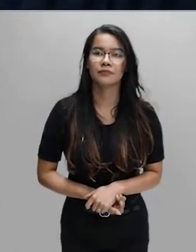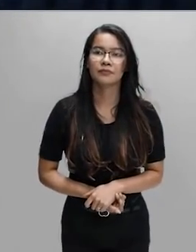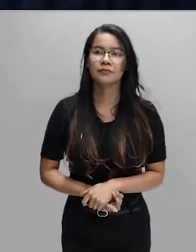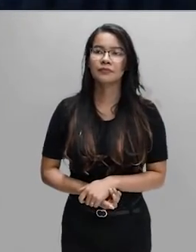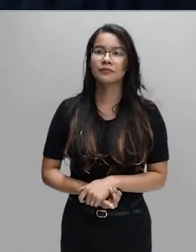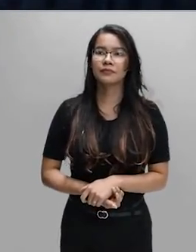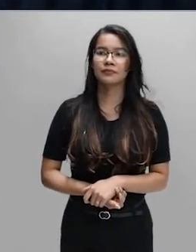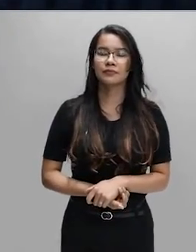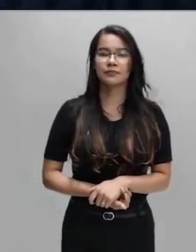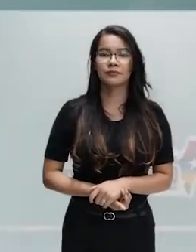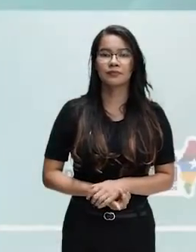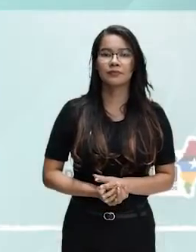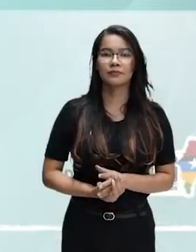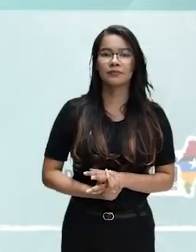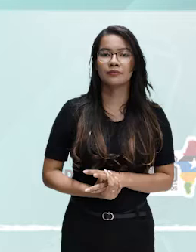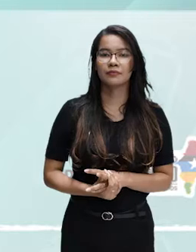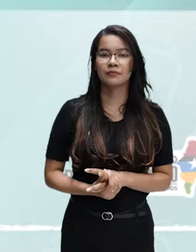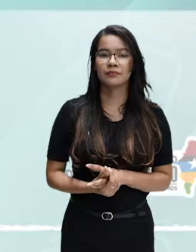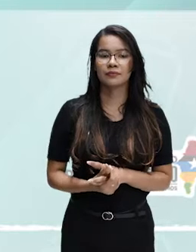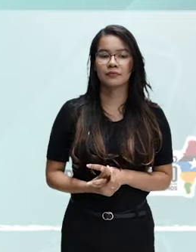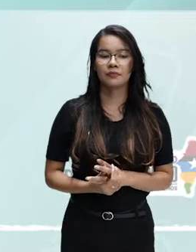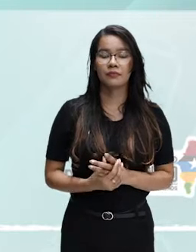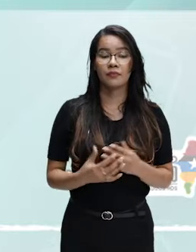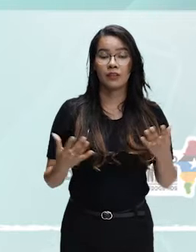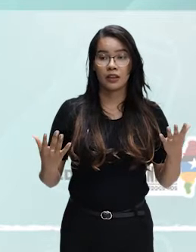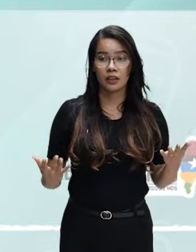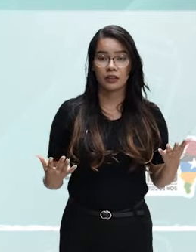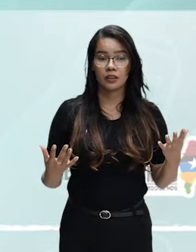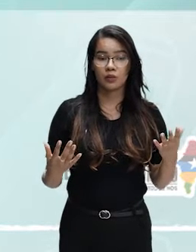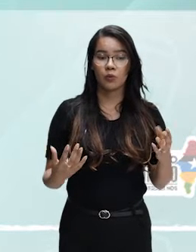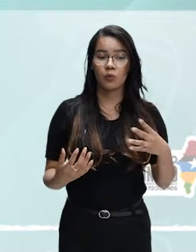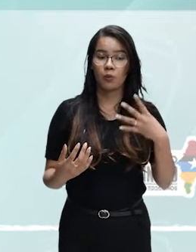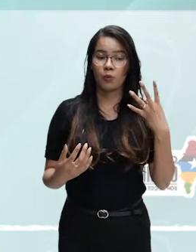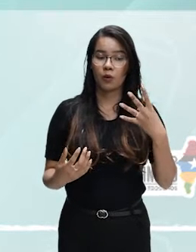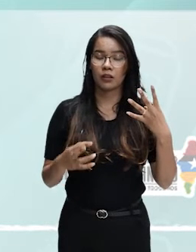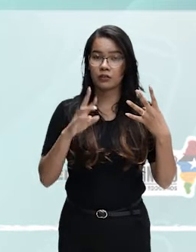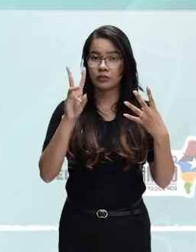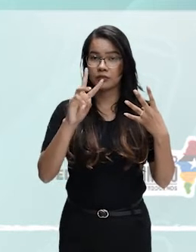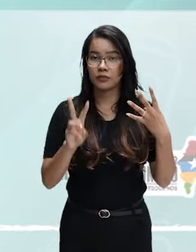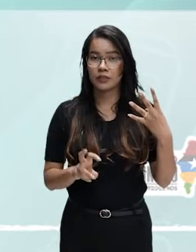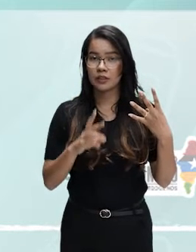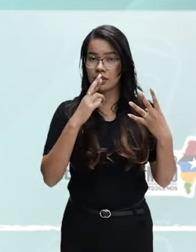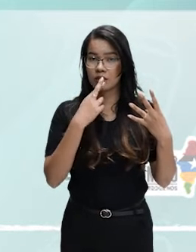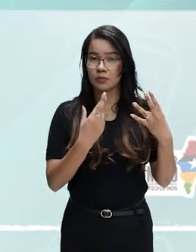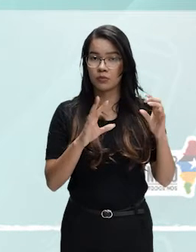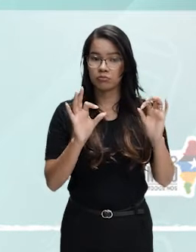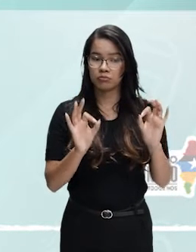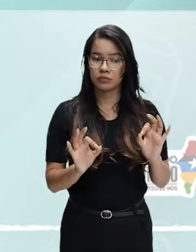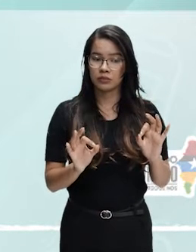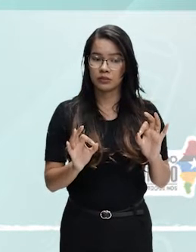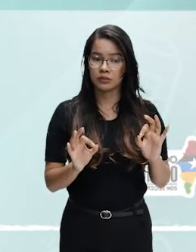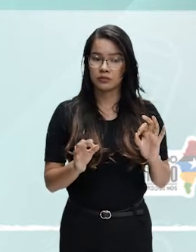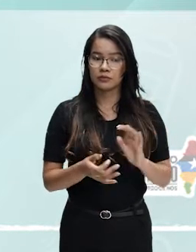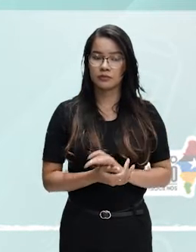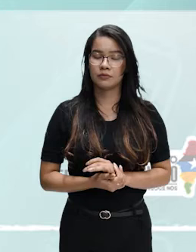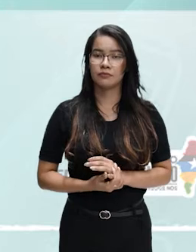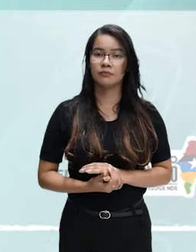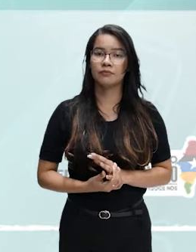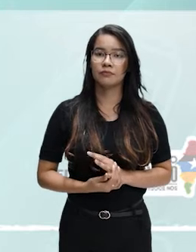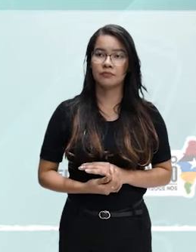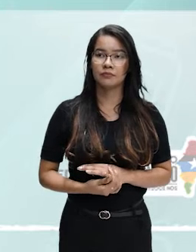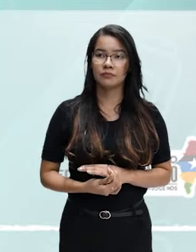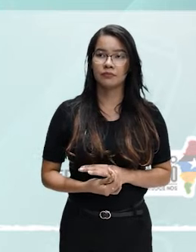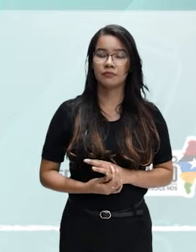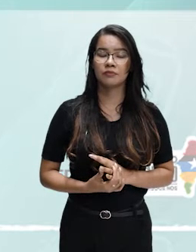bolinha, mas só com outra coisa. Olha só, então 4 vezes a minha resposta. Em suas observações, quantas vezes o jovem